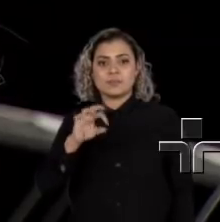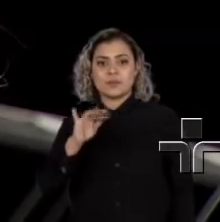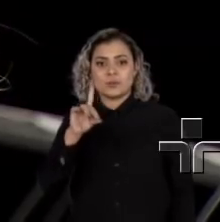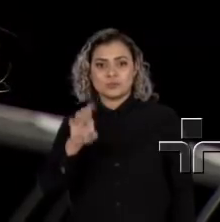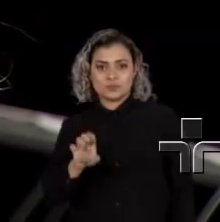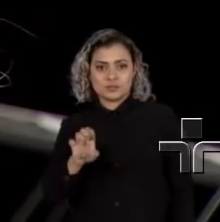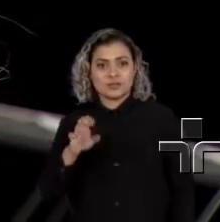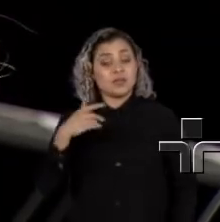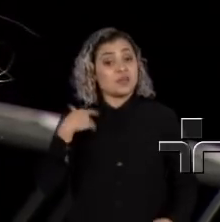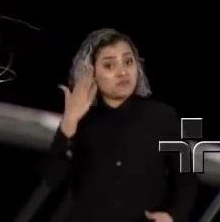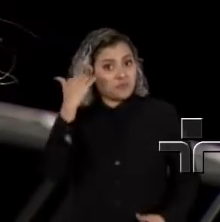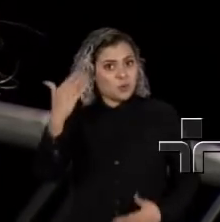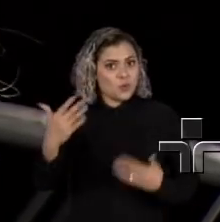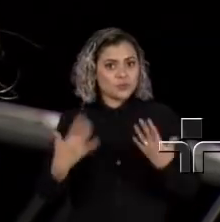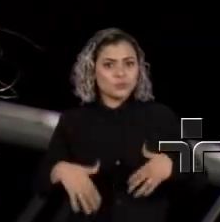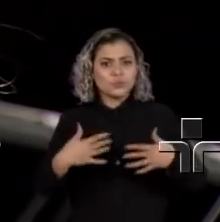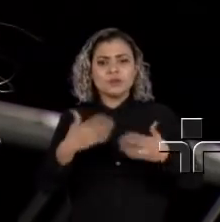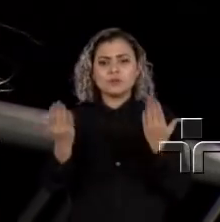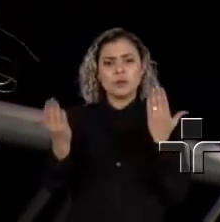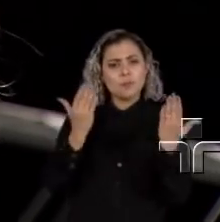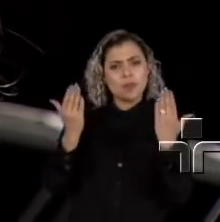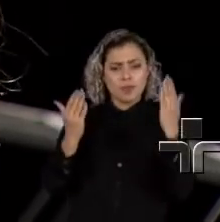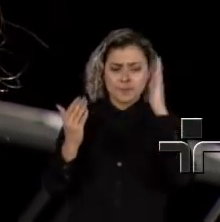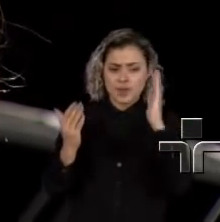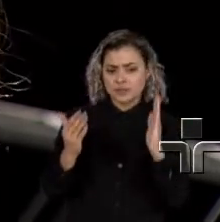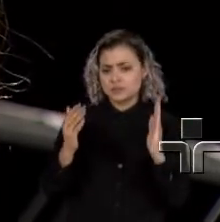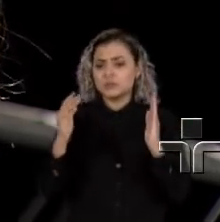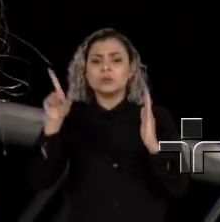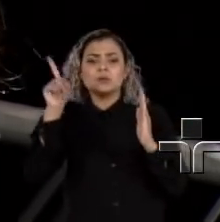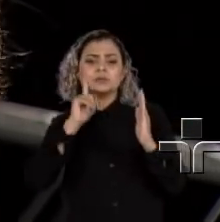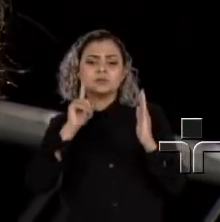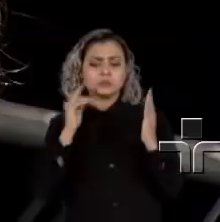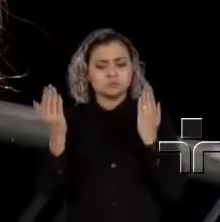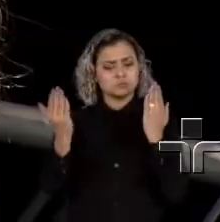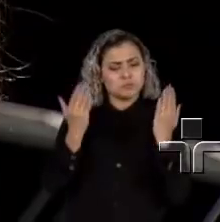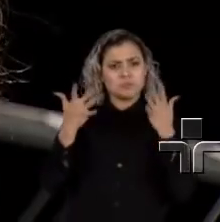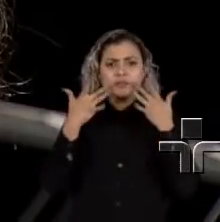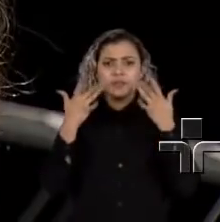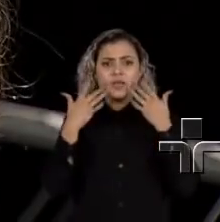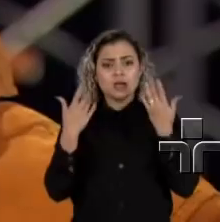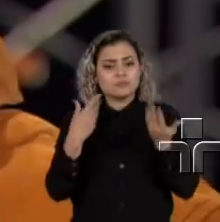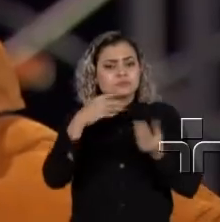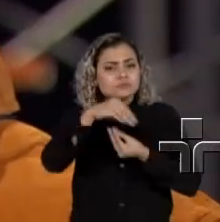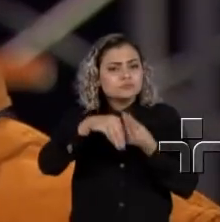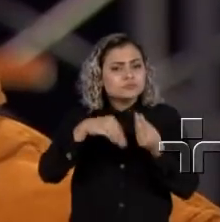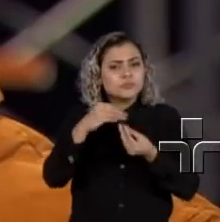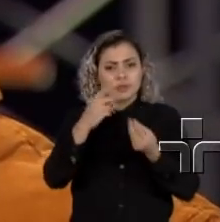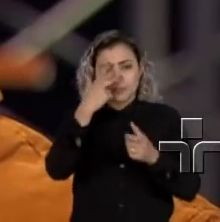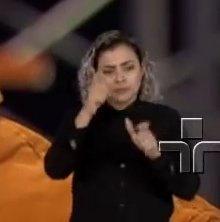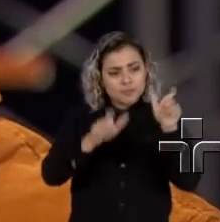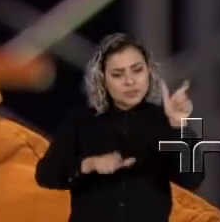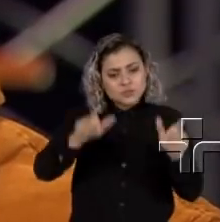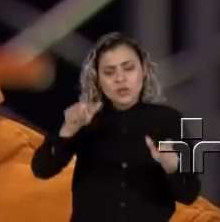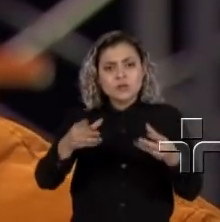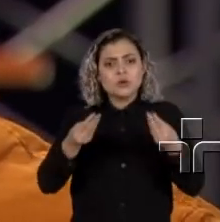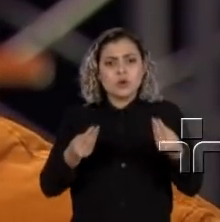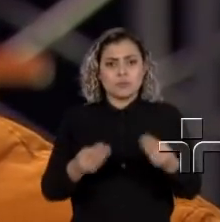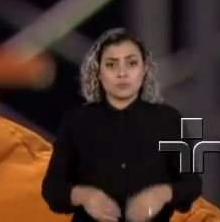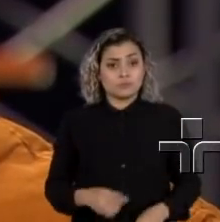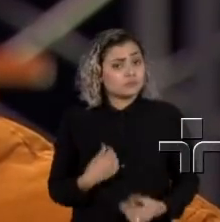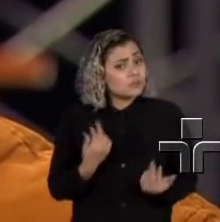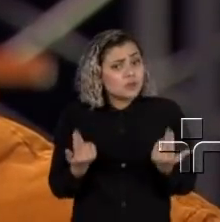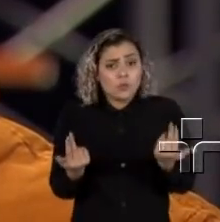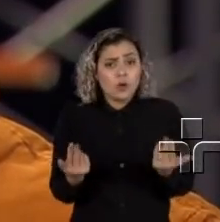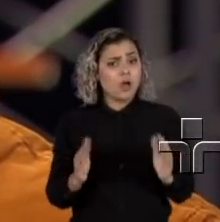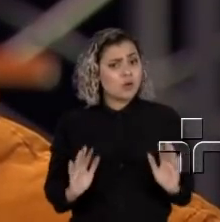você avalia assim, as diferenças entre o brasileiro e o americano para você na construção dos personagens? Eu acho que, na verdade, é a mesma,